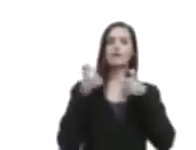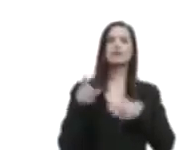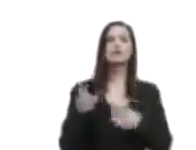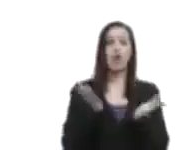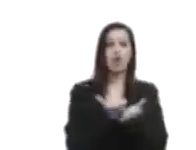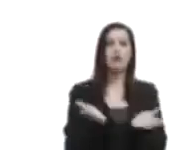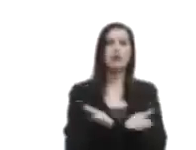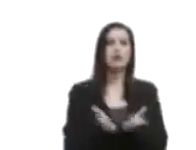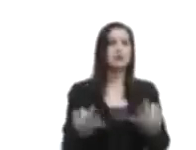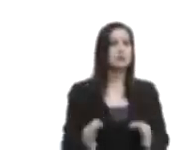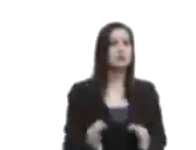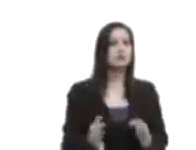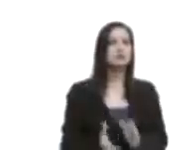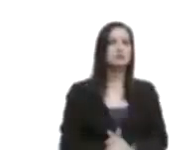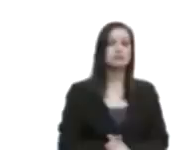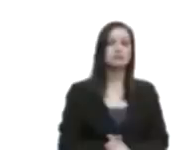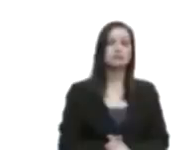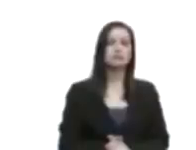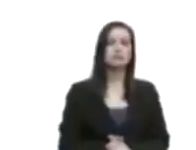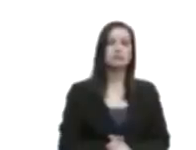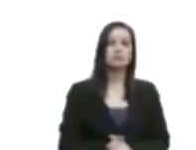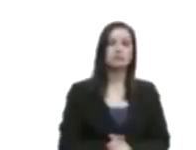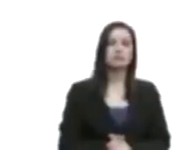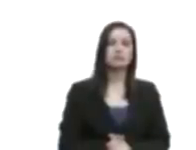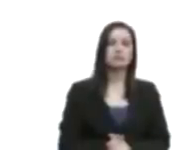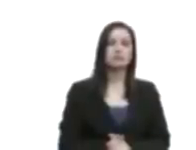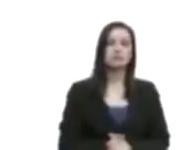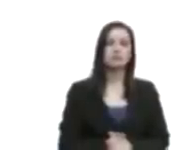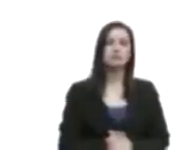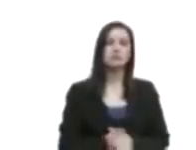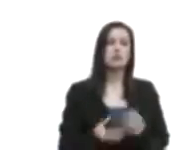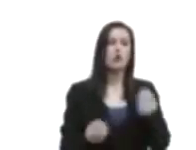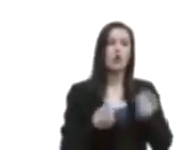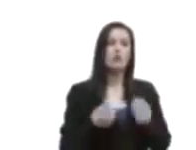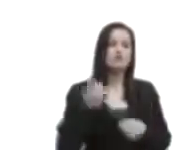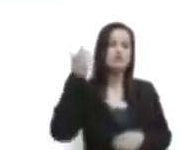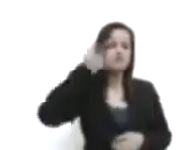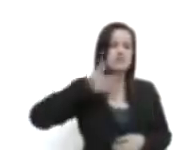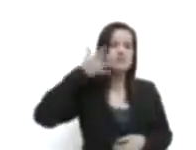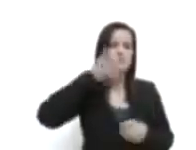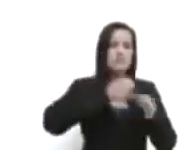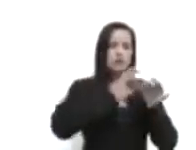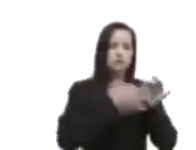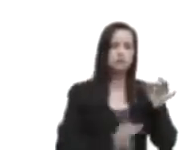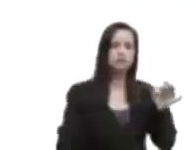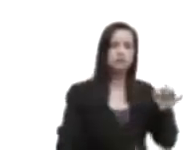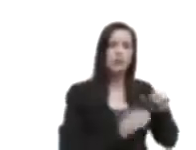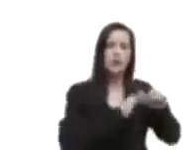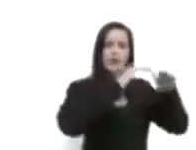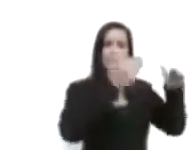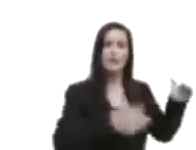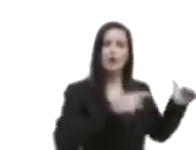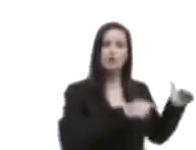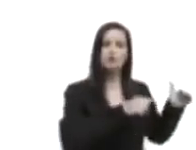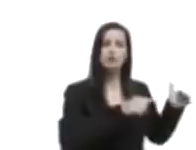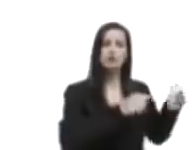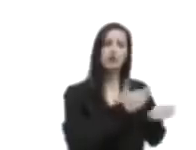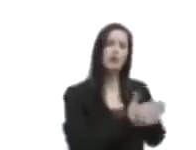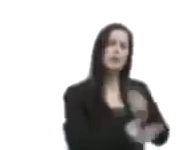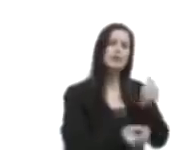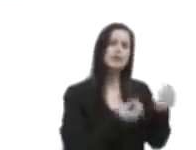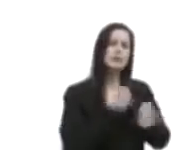e mostra como ele deve andar. Como o Sermão do Monte se inicia? Ele se inicia com